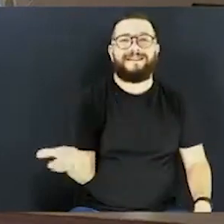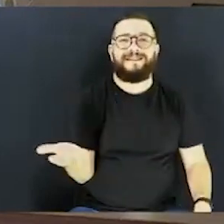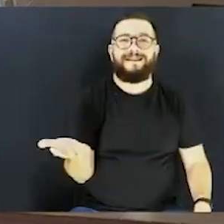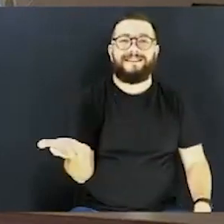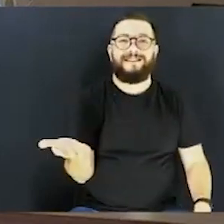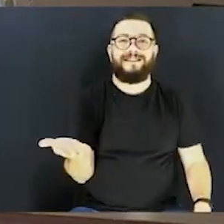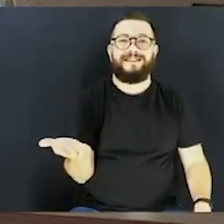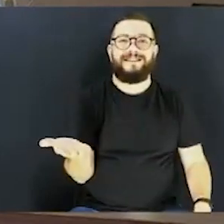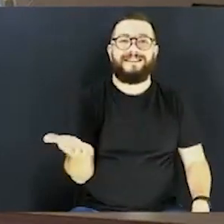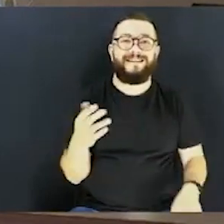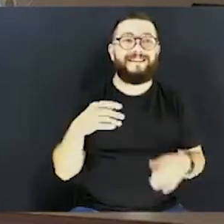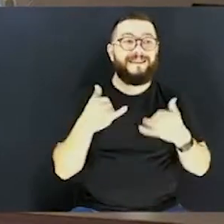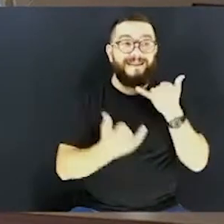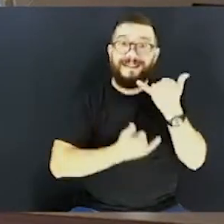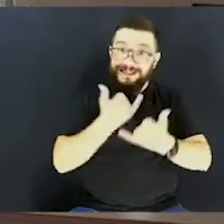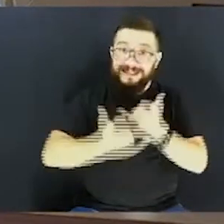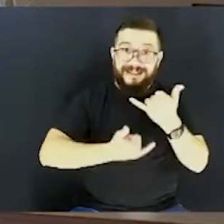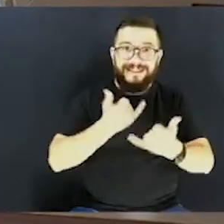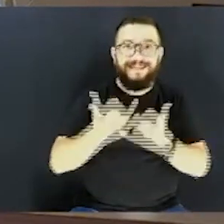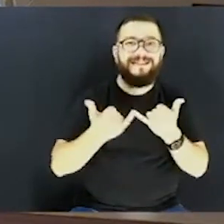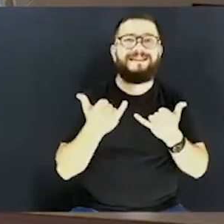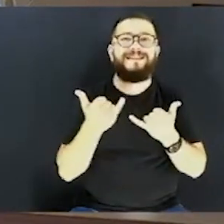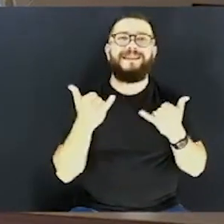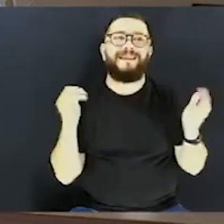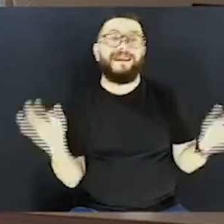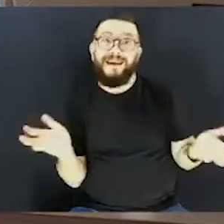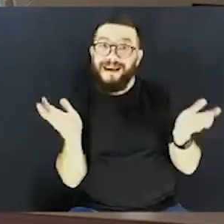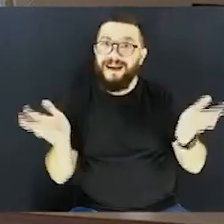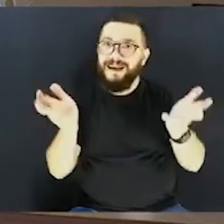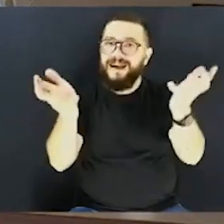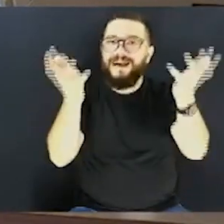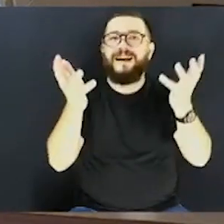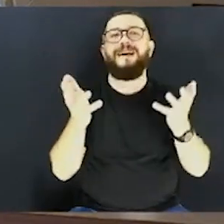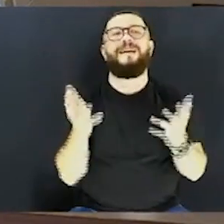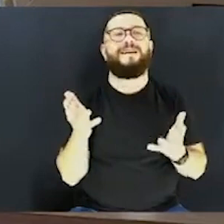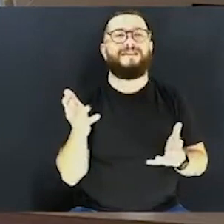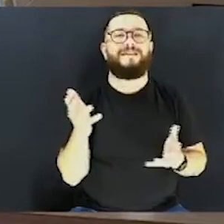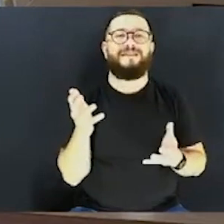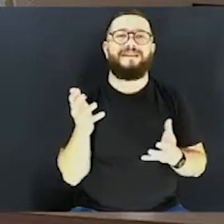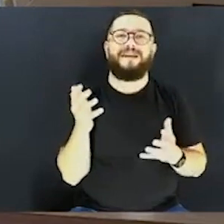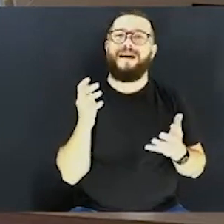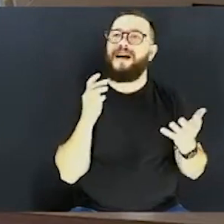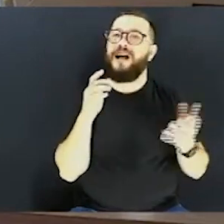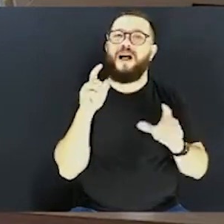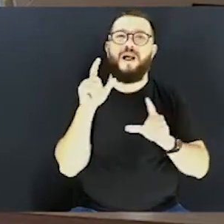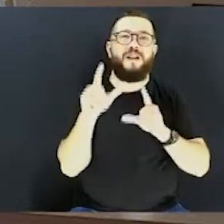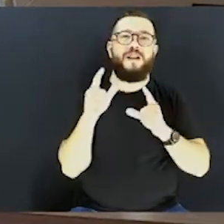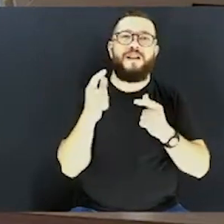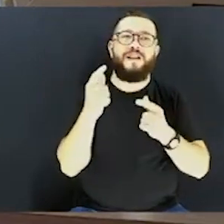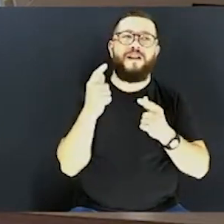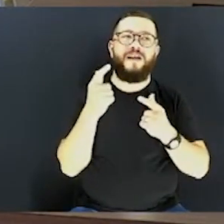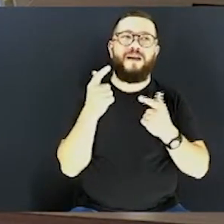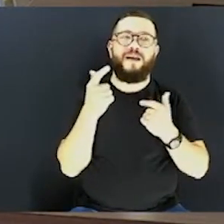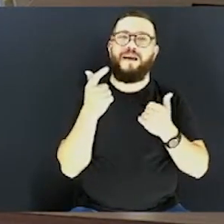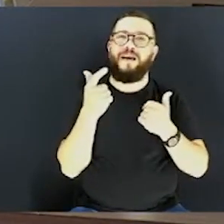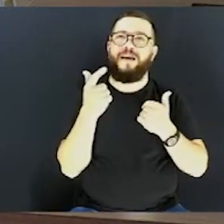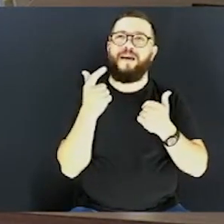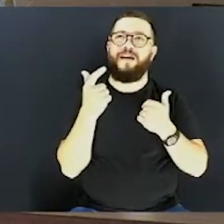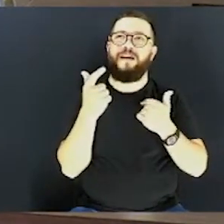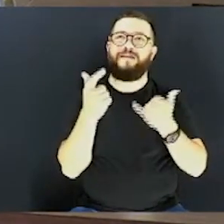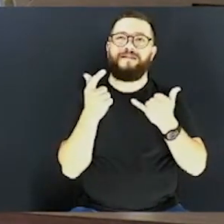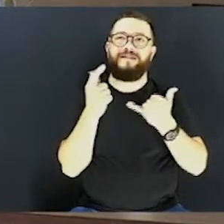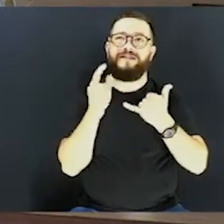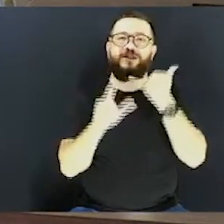esteja associado a esse desenvolvimento de forma lúdica está contemplado aqui no Plano Municipal da Primeira Infância. O quarto